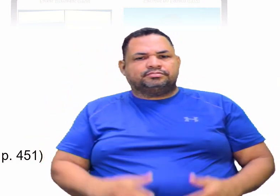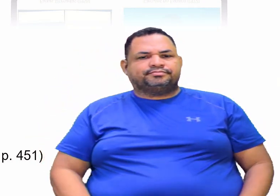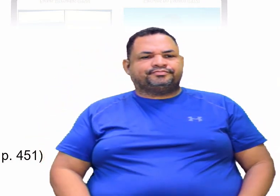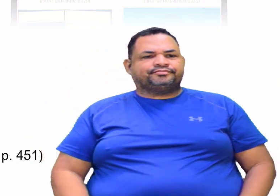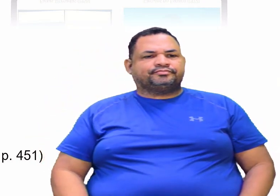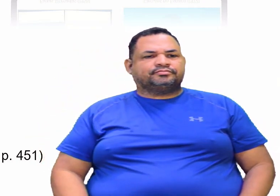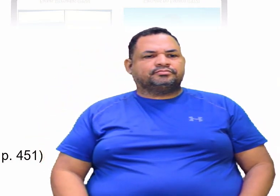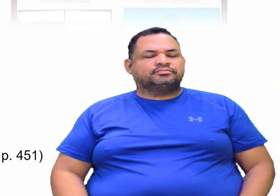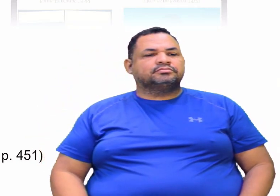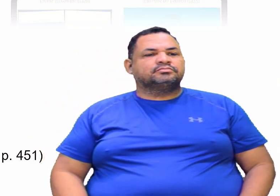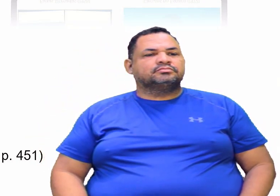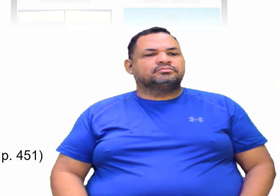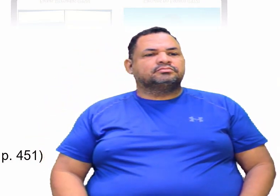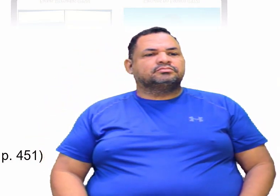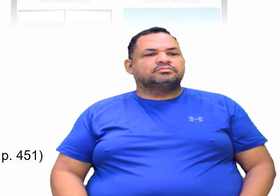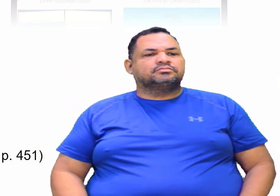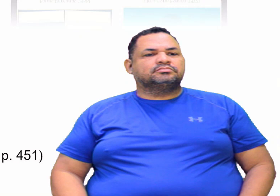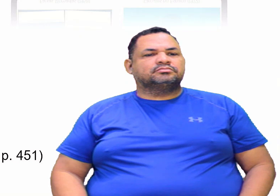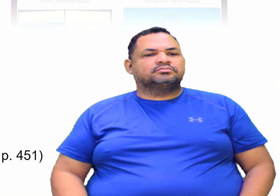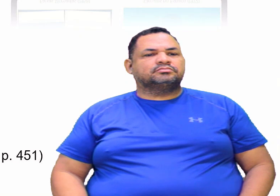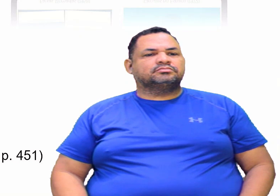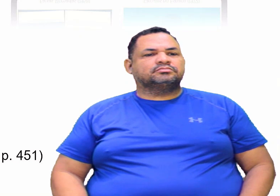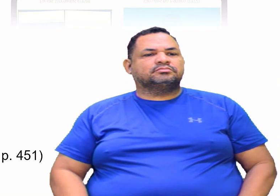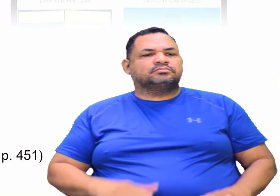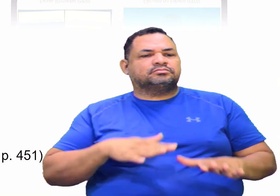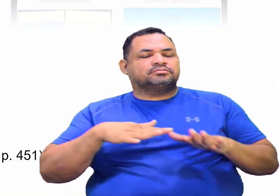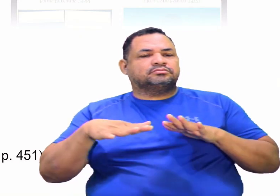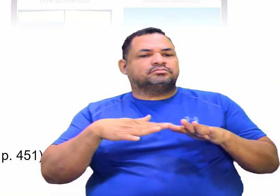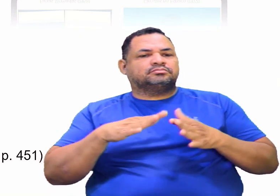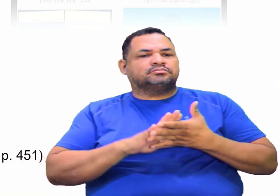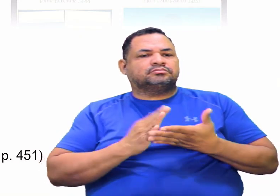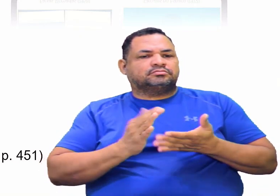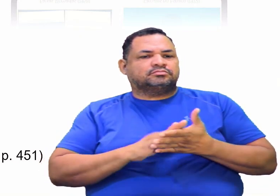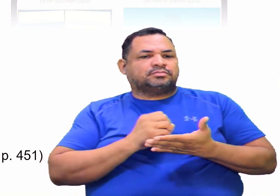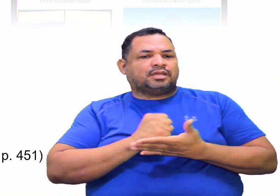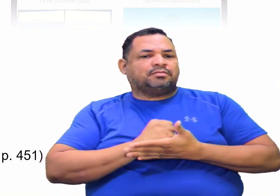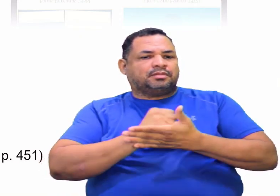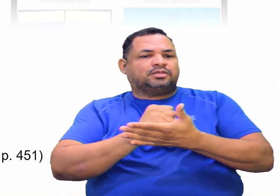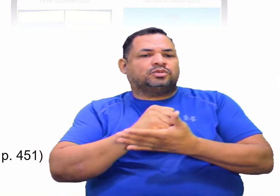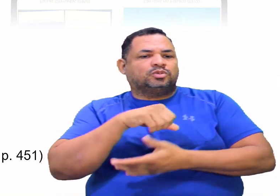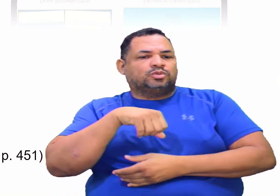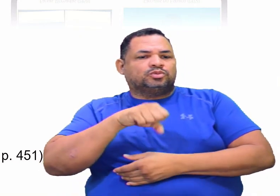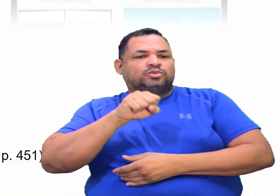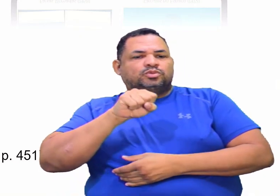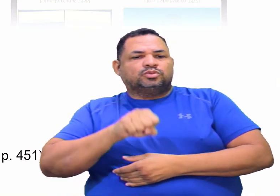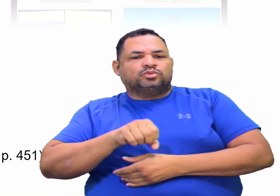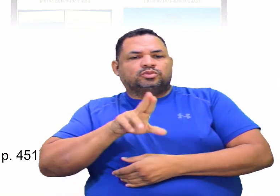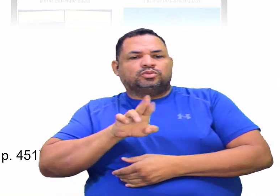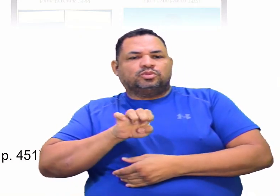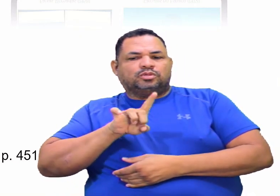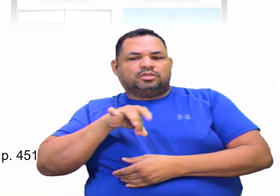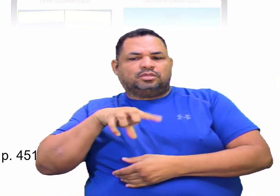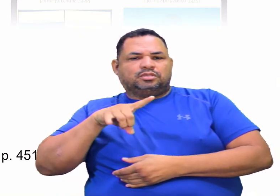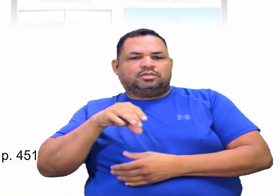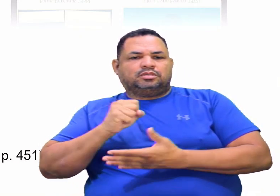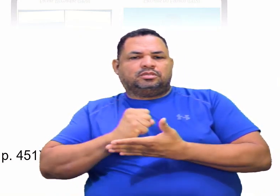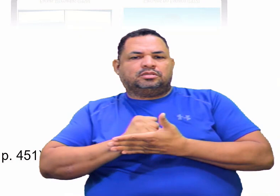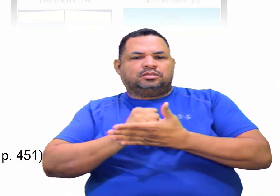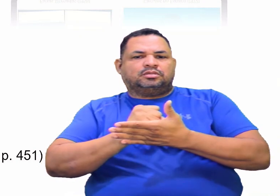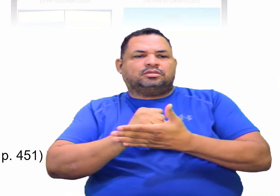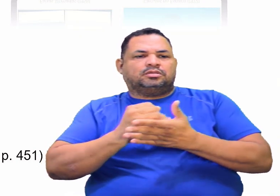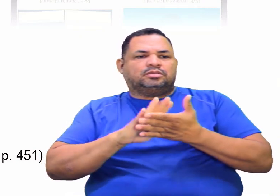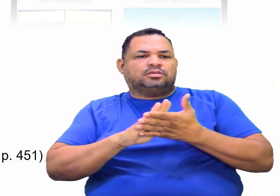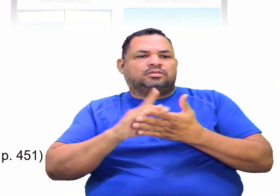Então, o expressionismo abstrato é um movimento que se inspirou no surrealismo, com obras com base